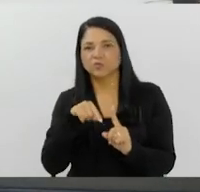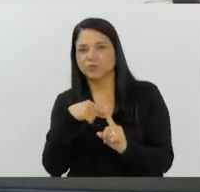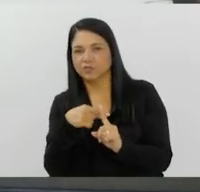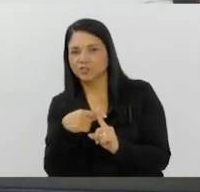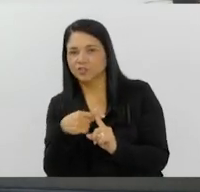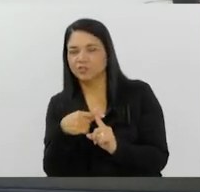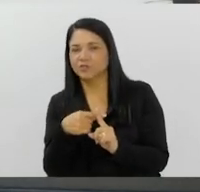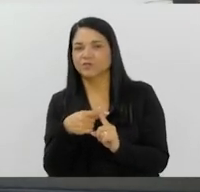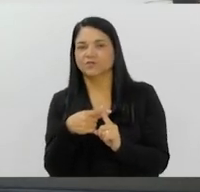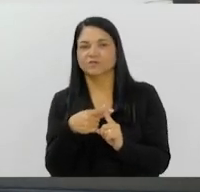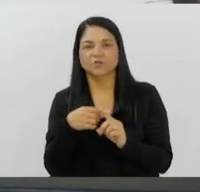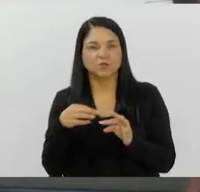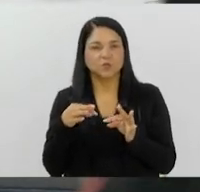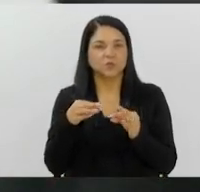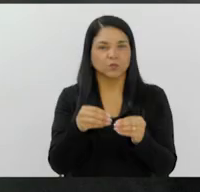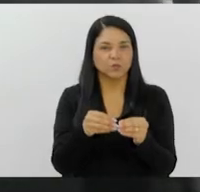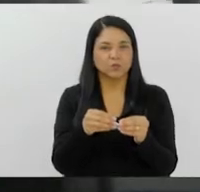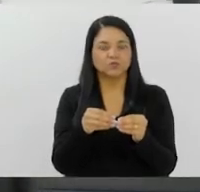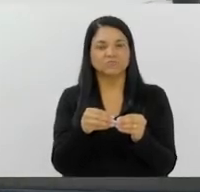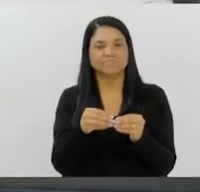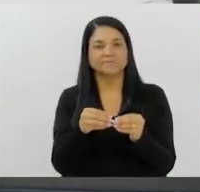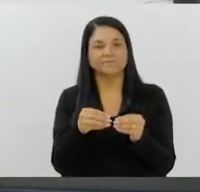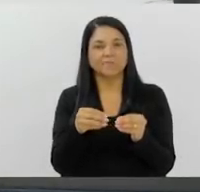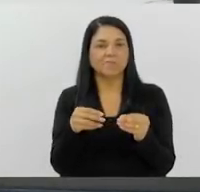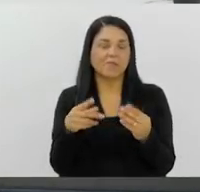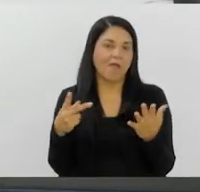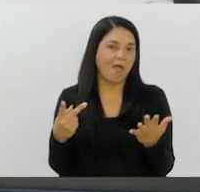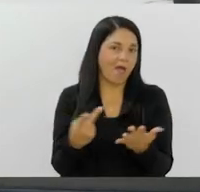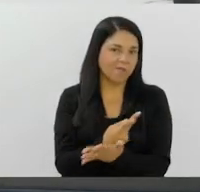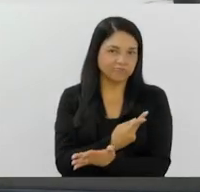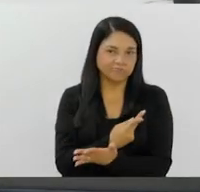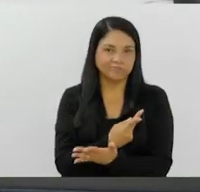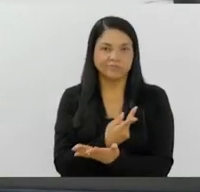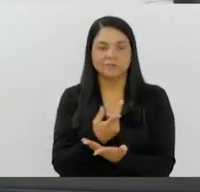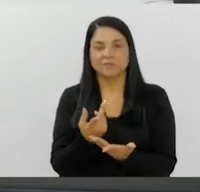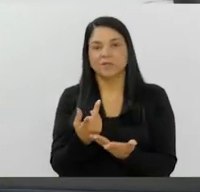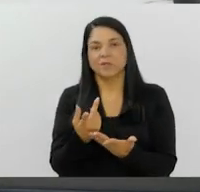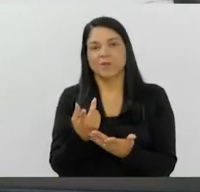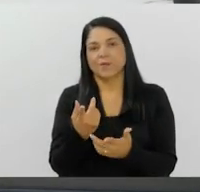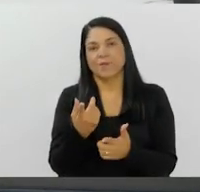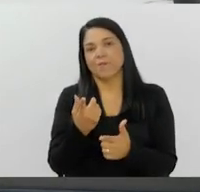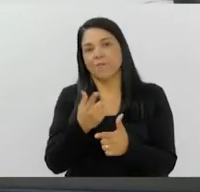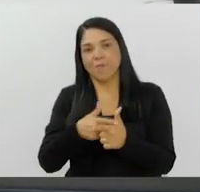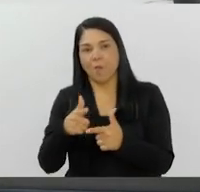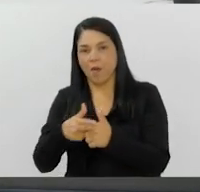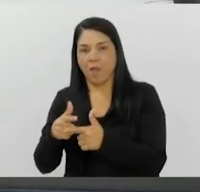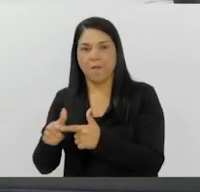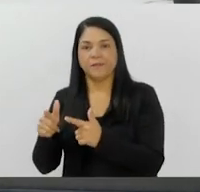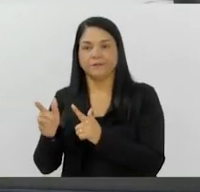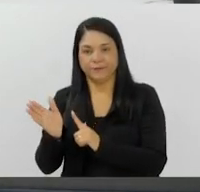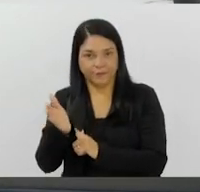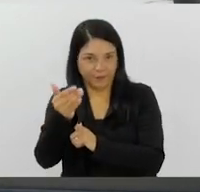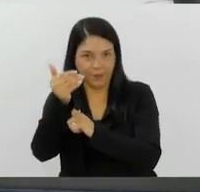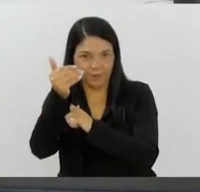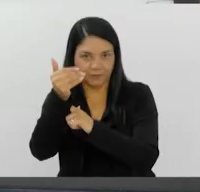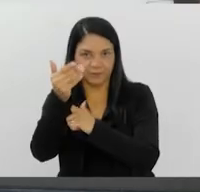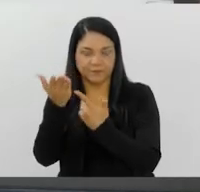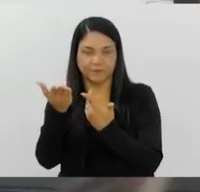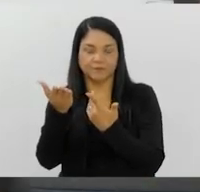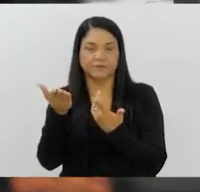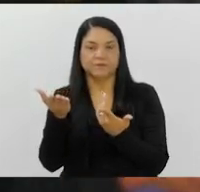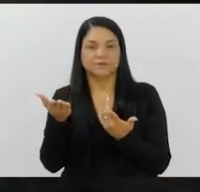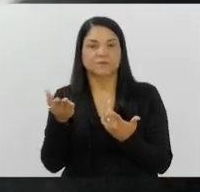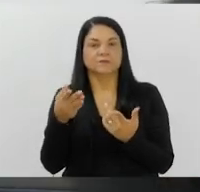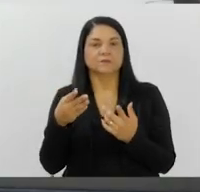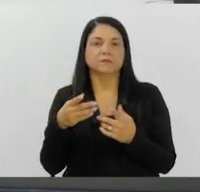que possa eventualmente trazer um desgaste para essas ferramentas tecnológicas é